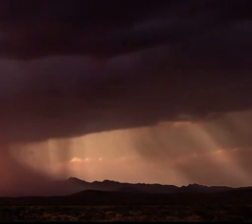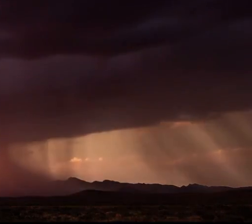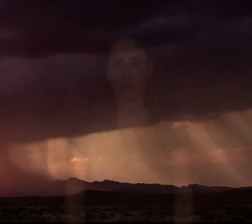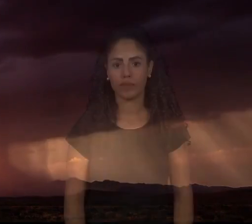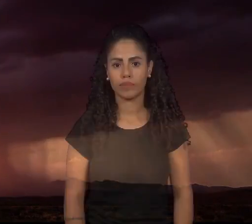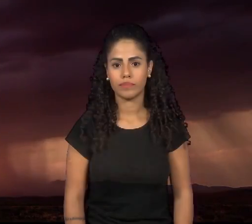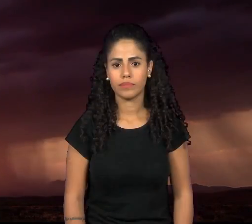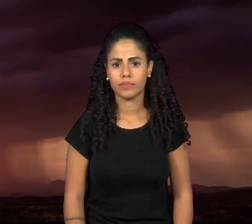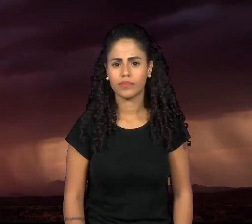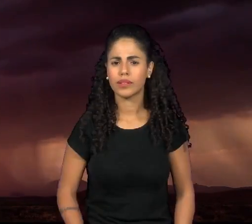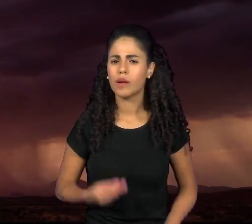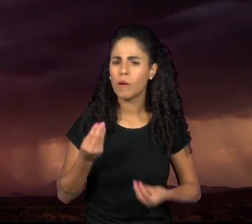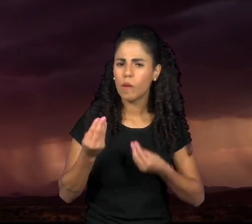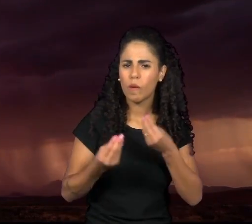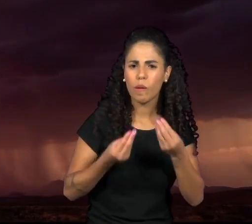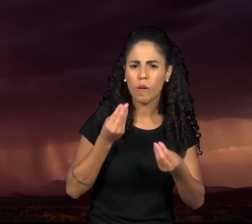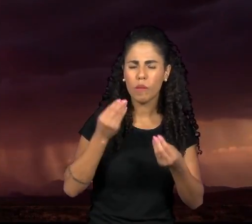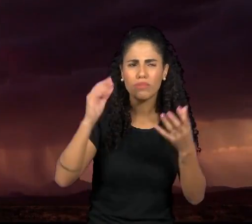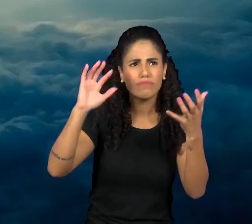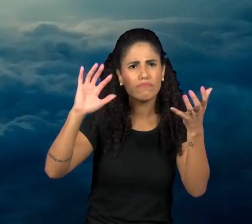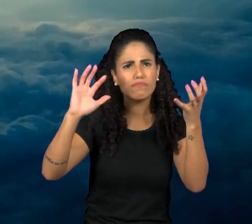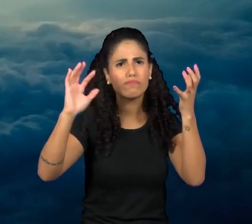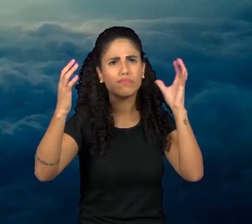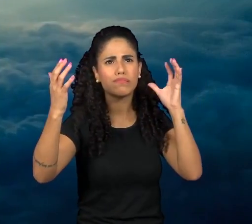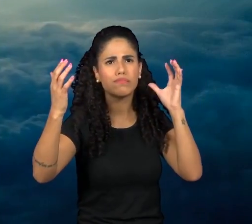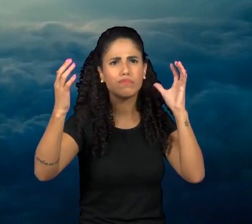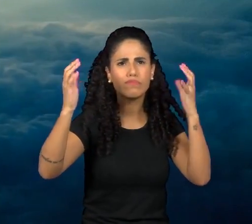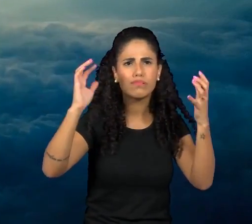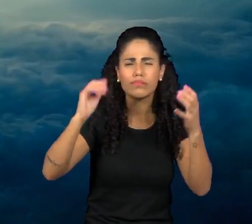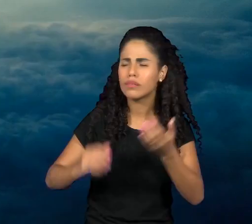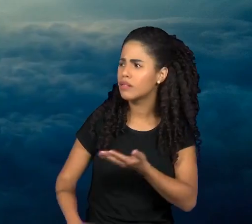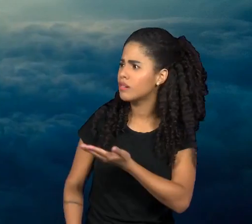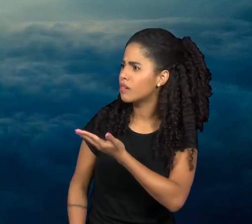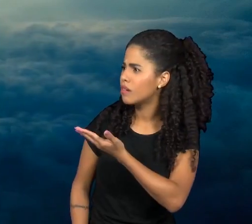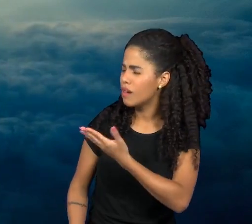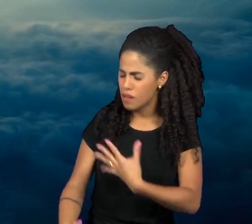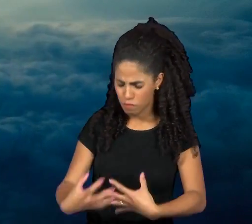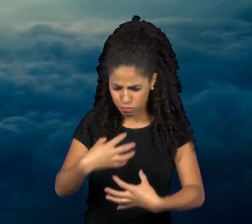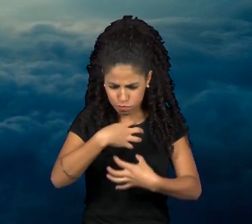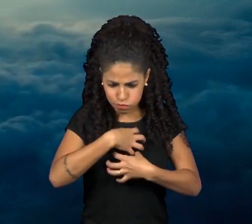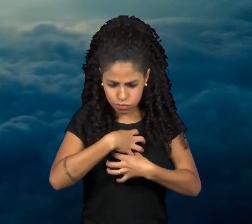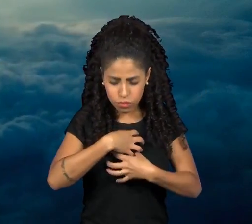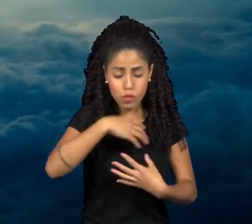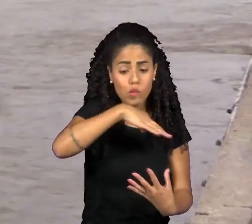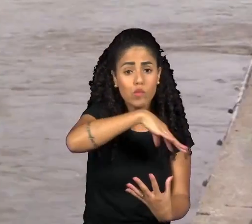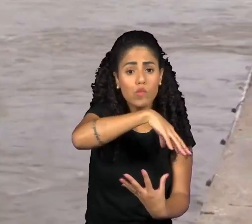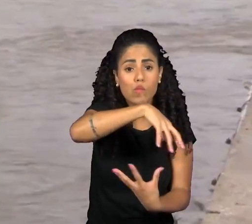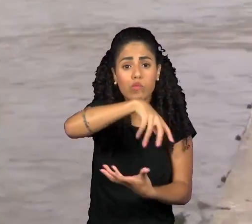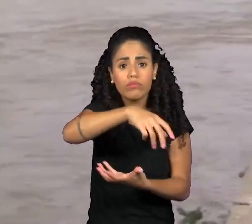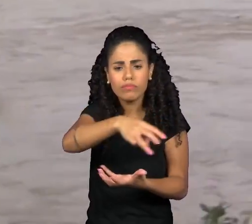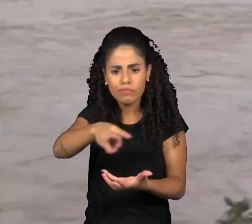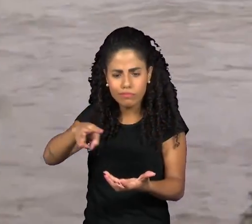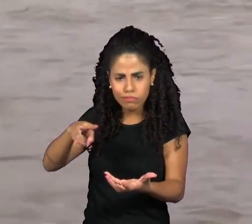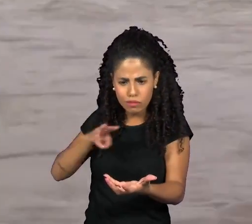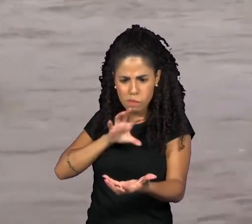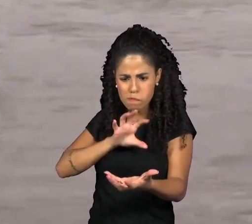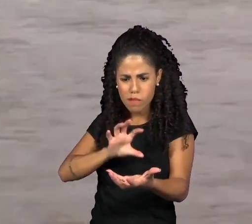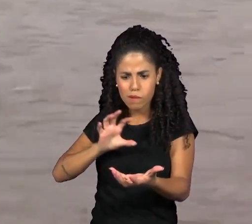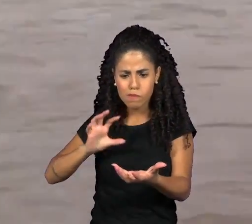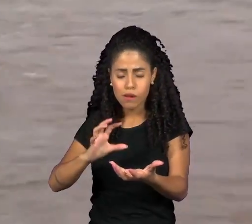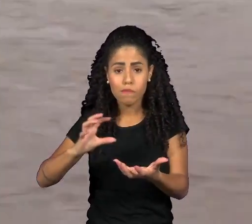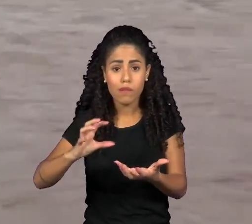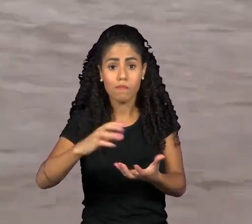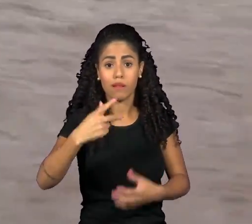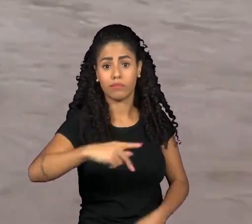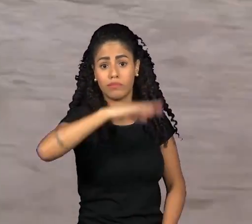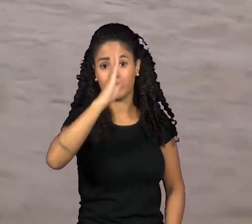Não há como negar, as mudanças climáticas já podem ser sentidas em todo o mundo. No Brasil, o sul sofre